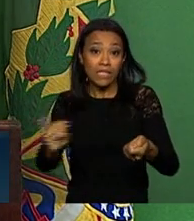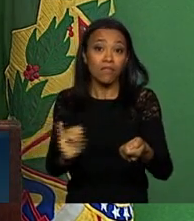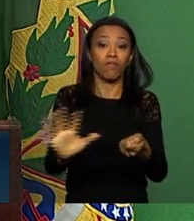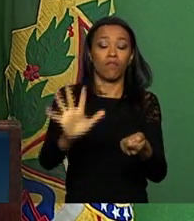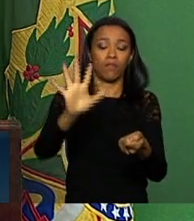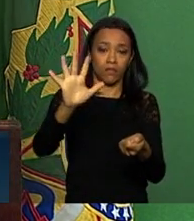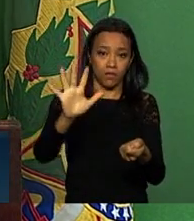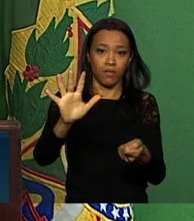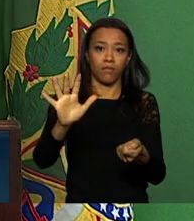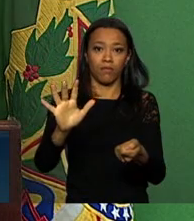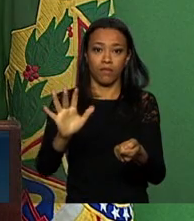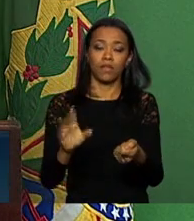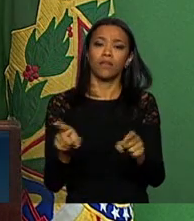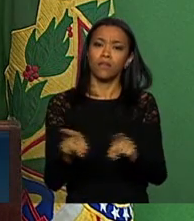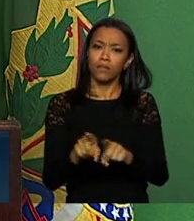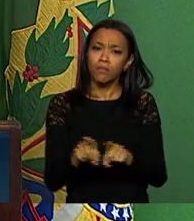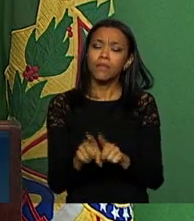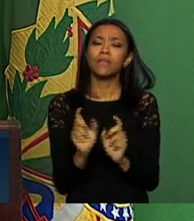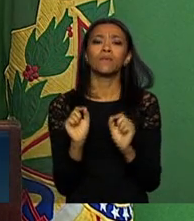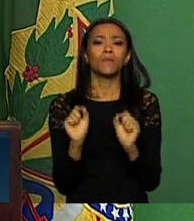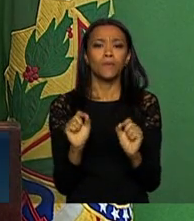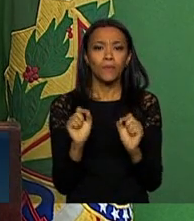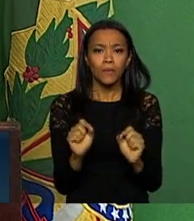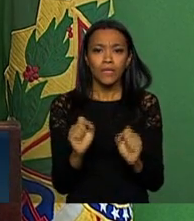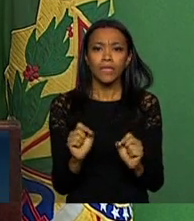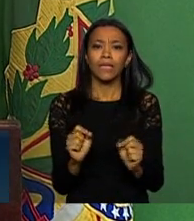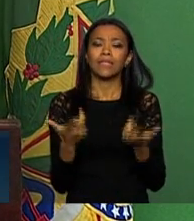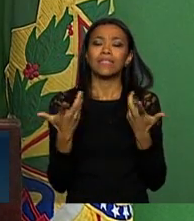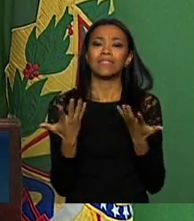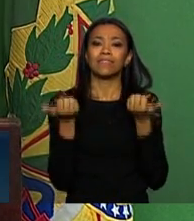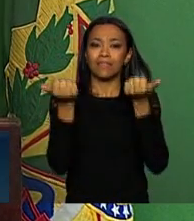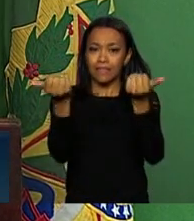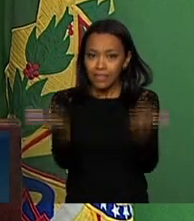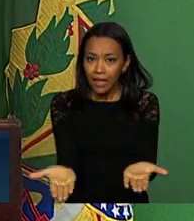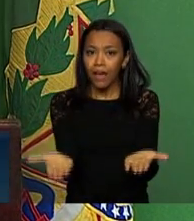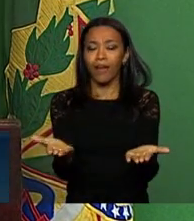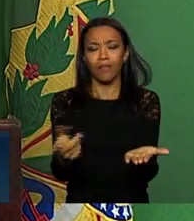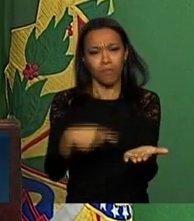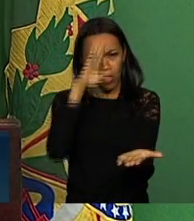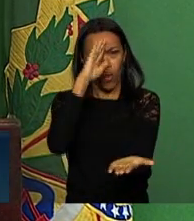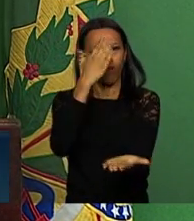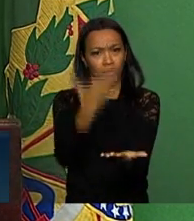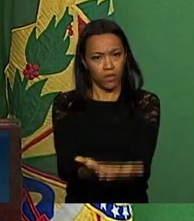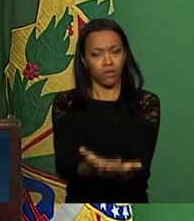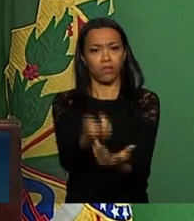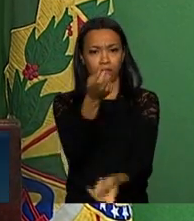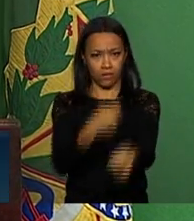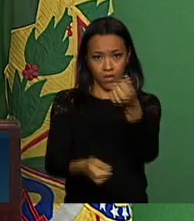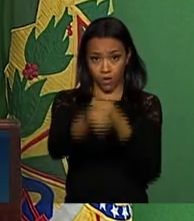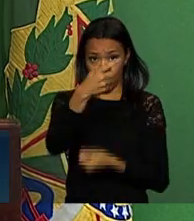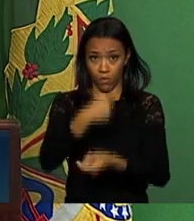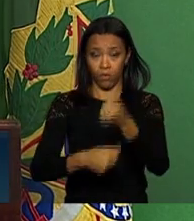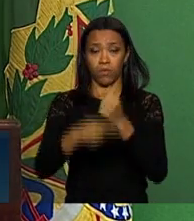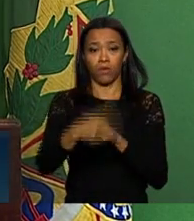e consolidar a estabilidade macroeconômica aumentando a confiança na economia hoje nós sabemos que a